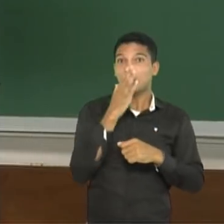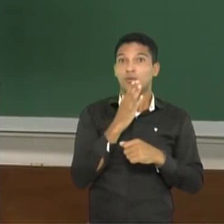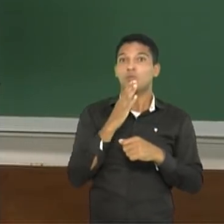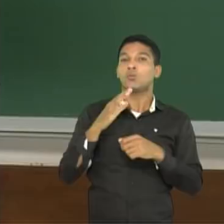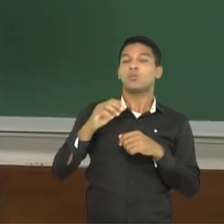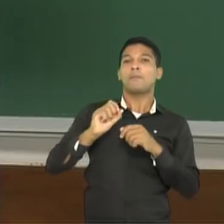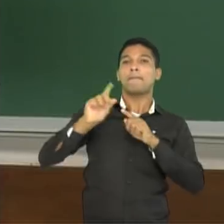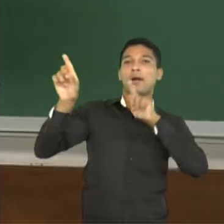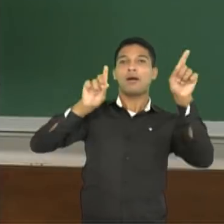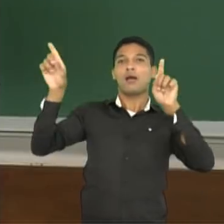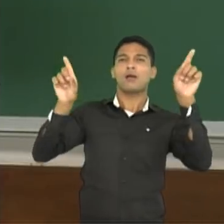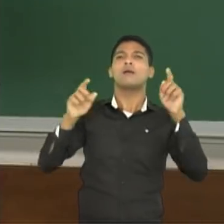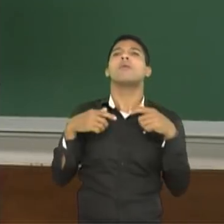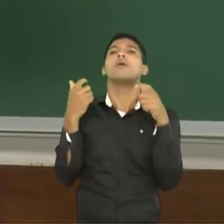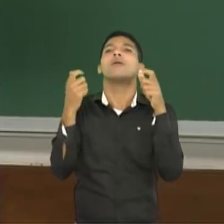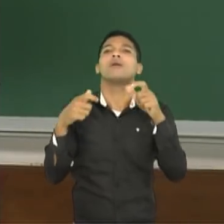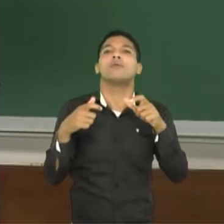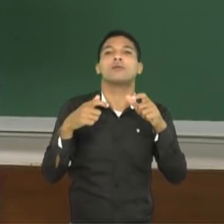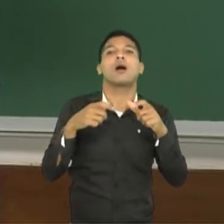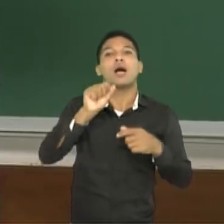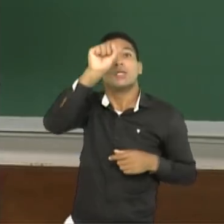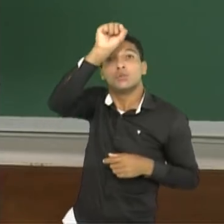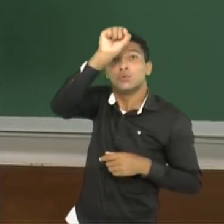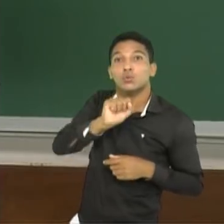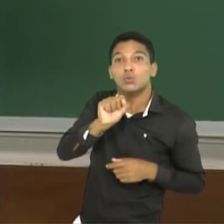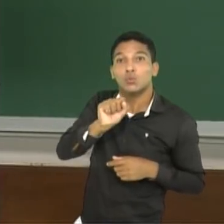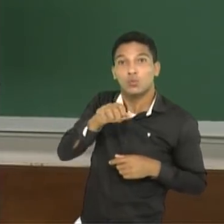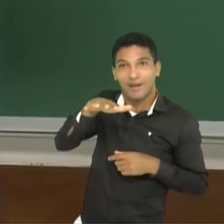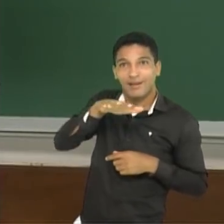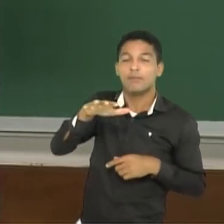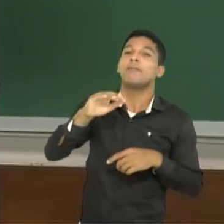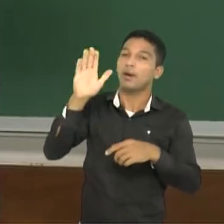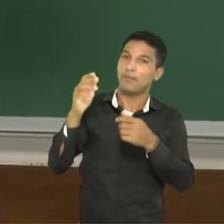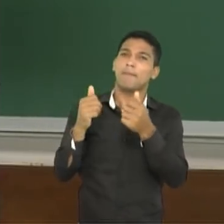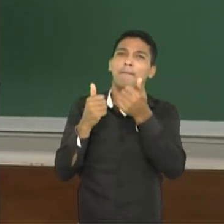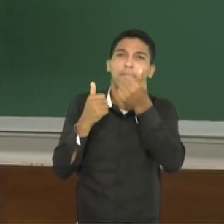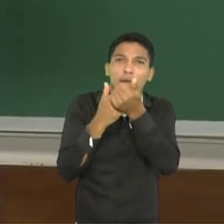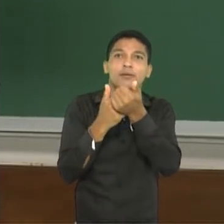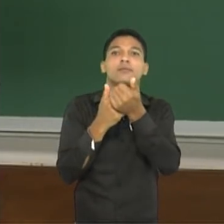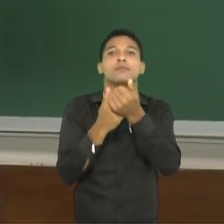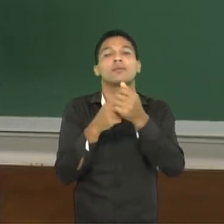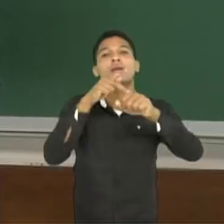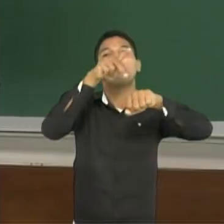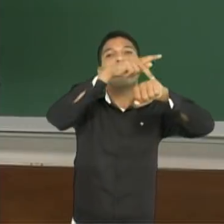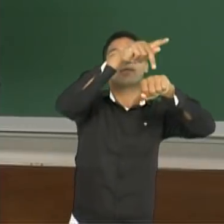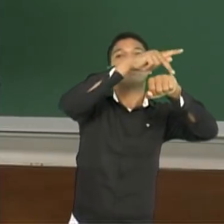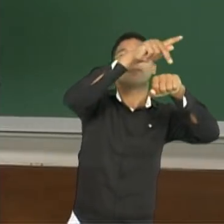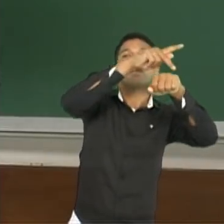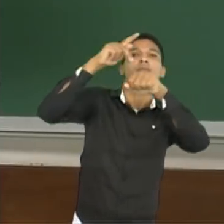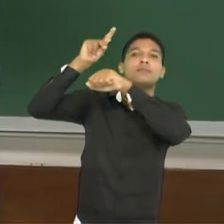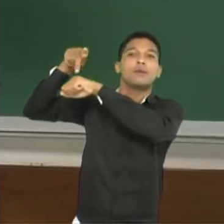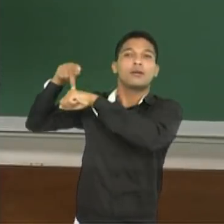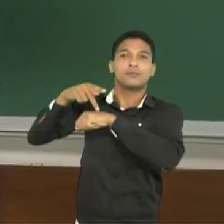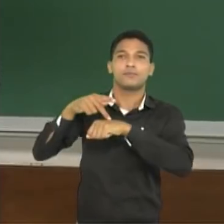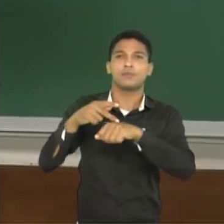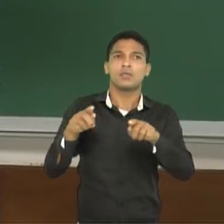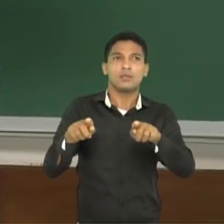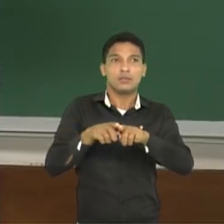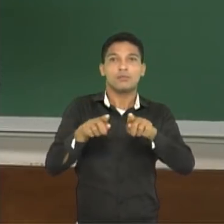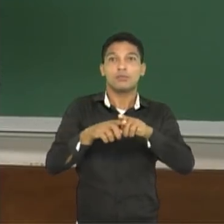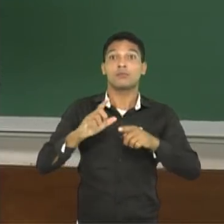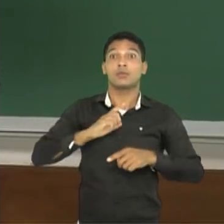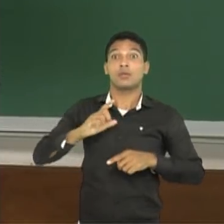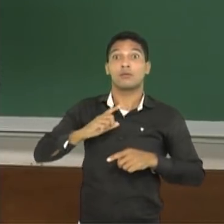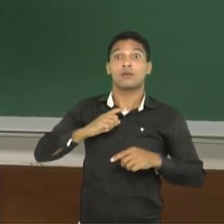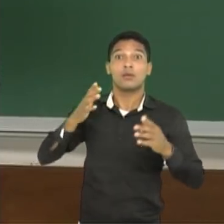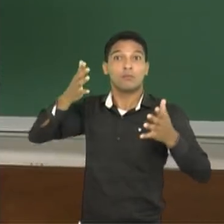sul, que é a que está mais próxima ali em primeiro lugar, né? Cortada por uma malha rodoviária bastante